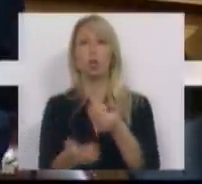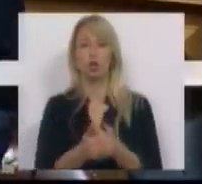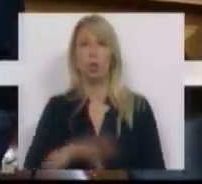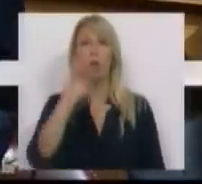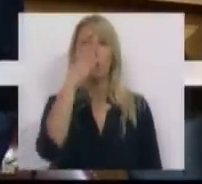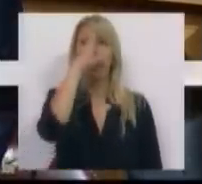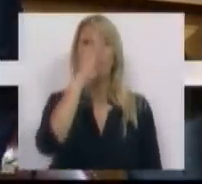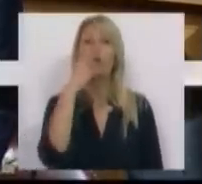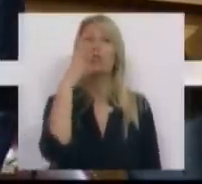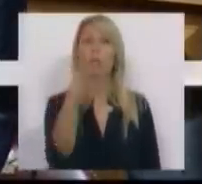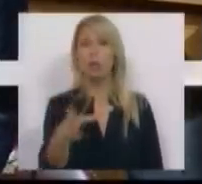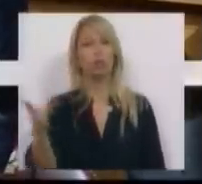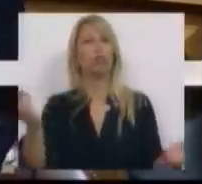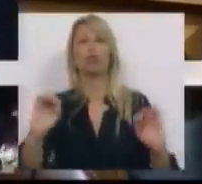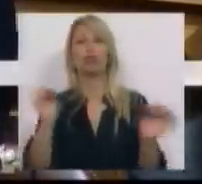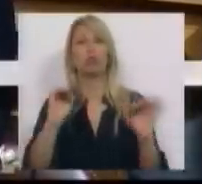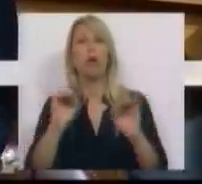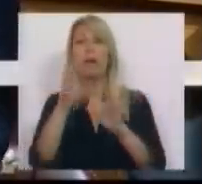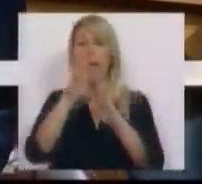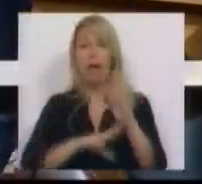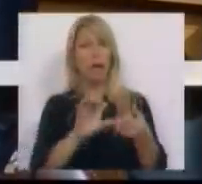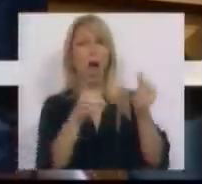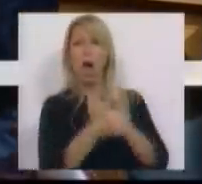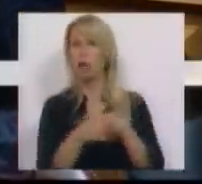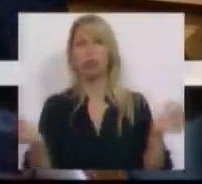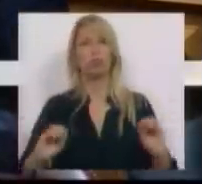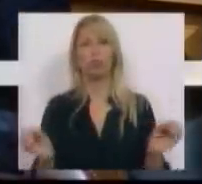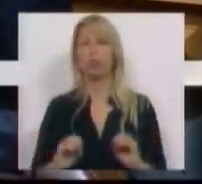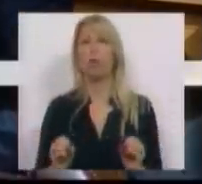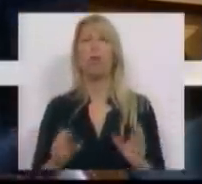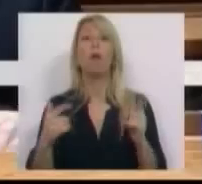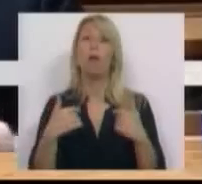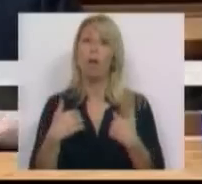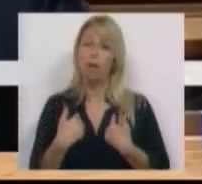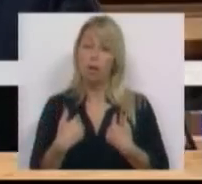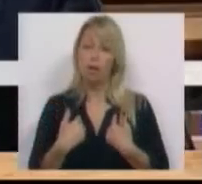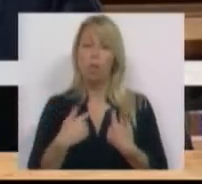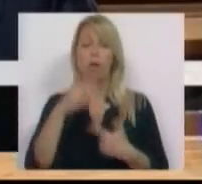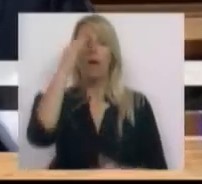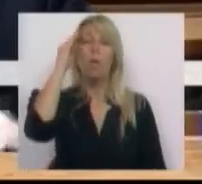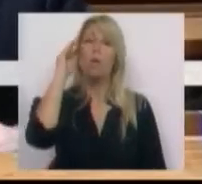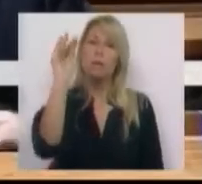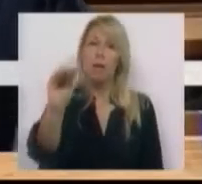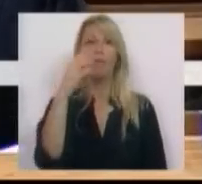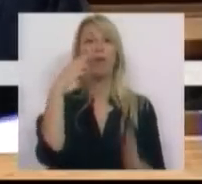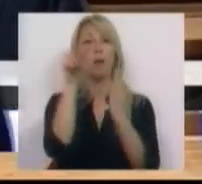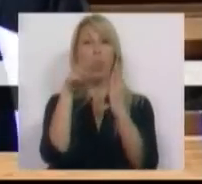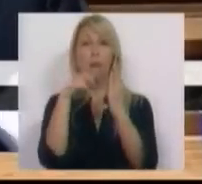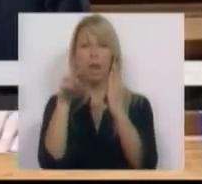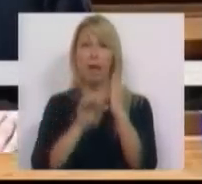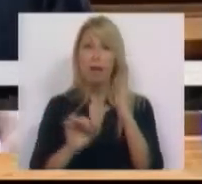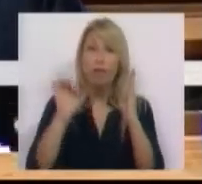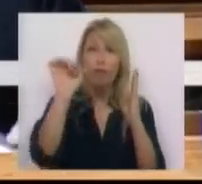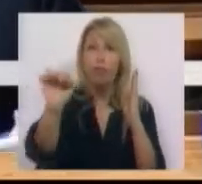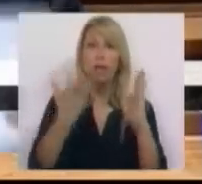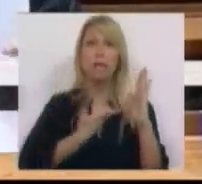Primeiro-Ministro disse que não houve alterações de regras. Eu aconselhava-o a ler o seu